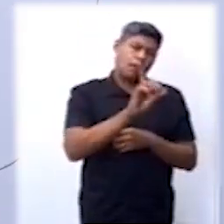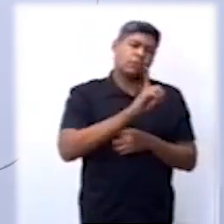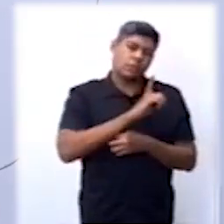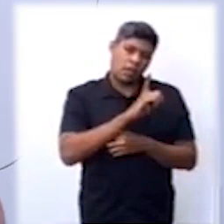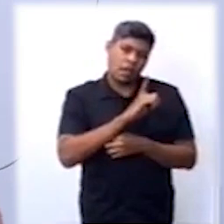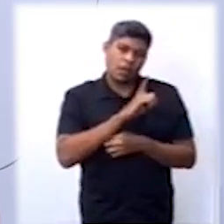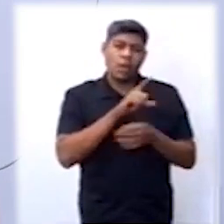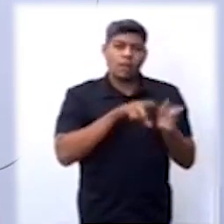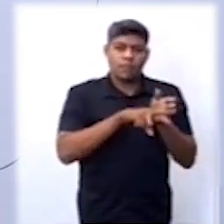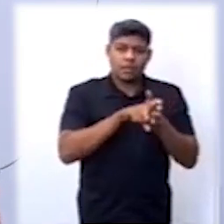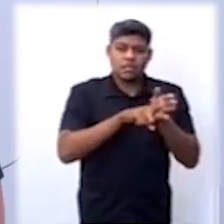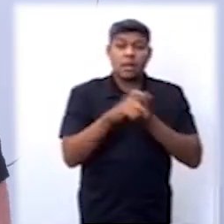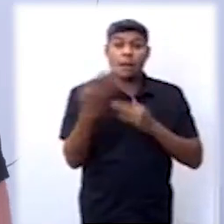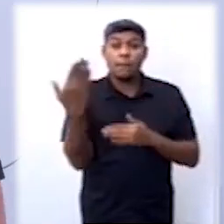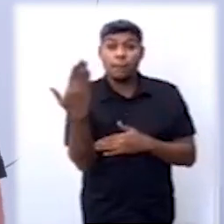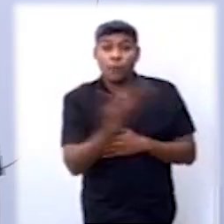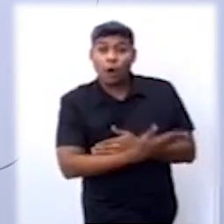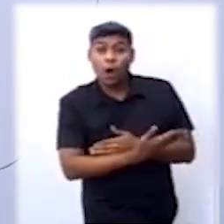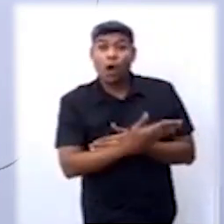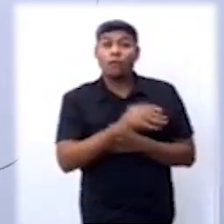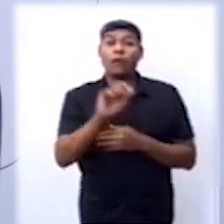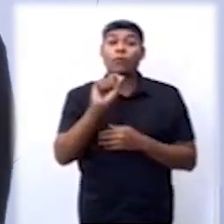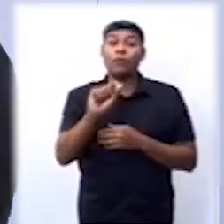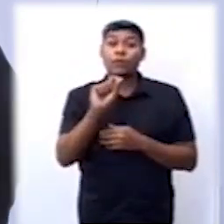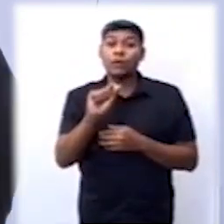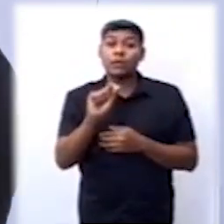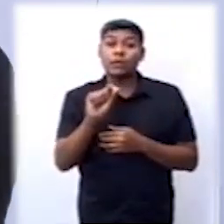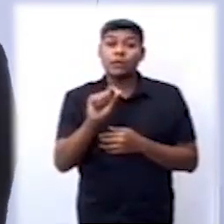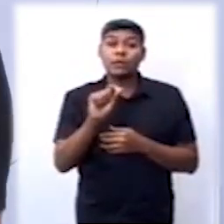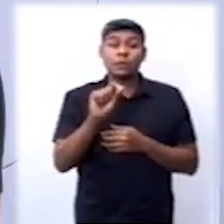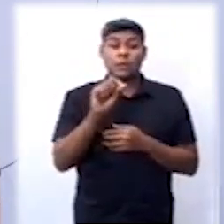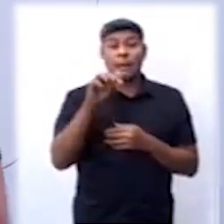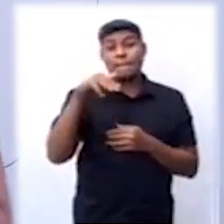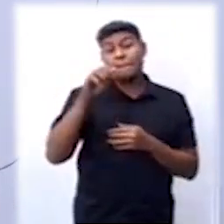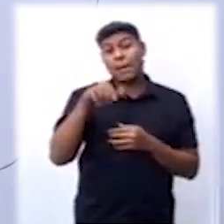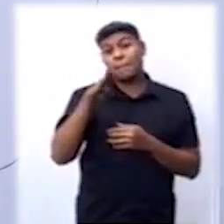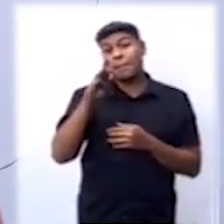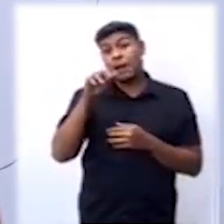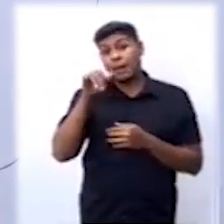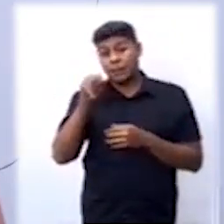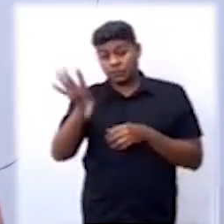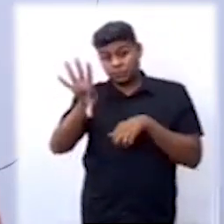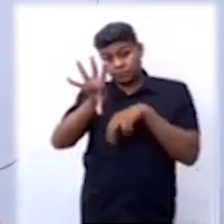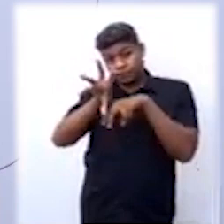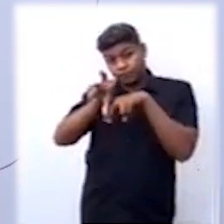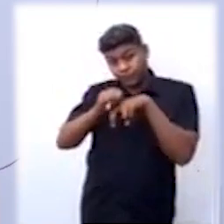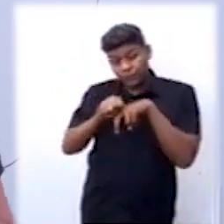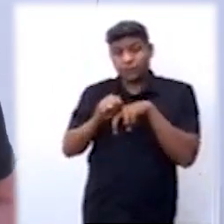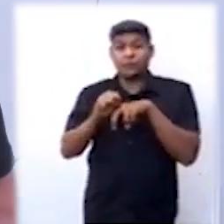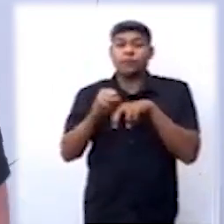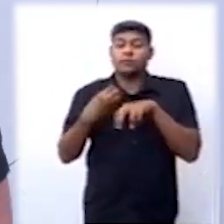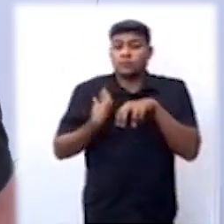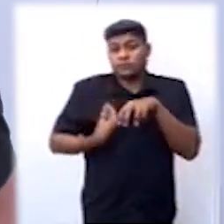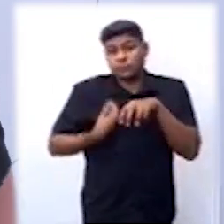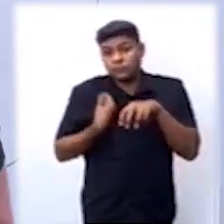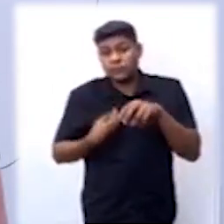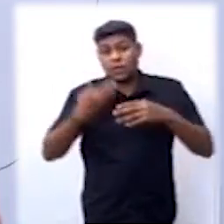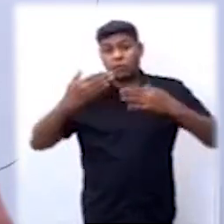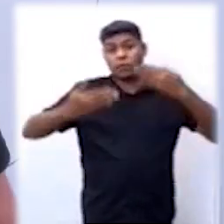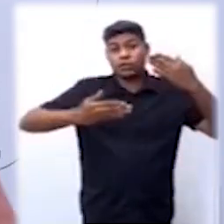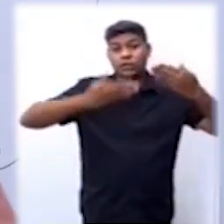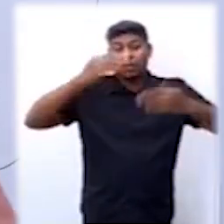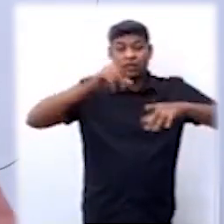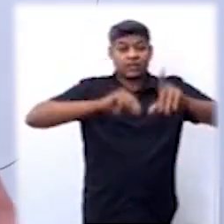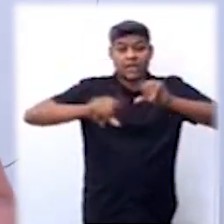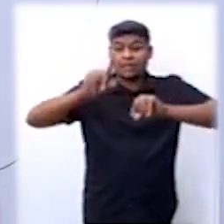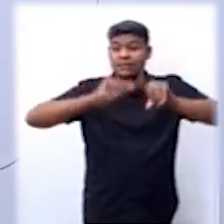pesquisa que comprovou já que foi esse receptor de membrana para dar certinho nas nossas células, para entrar na célula, foi um processo de